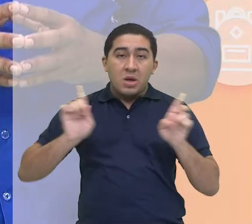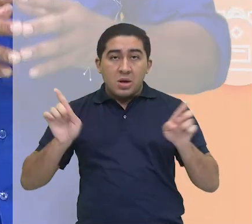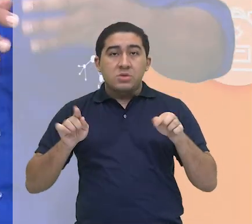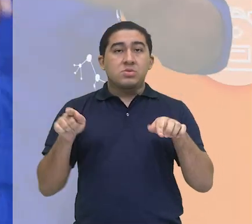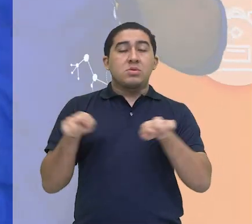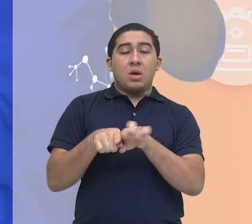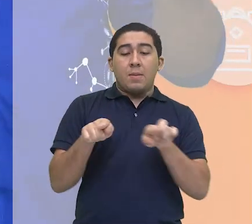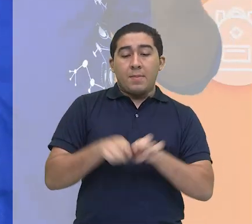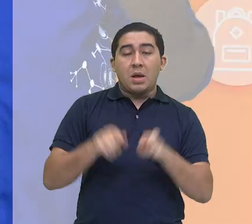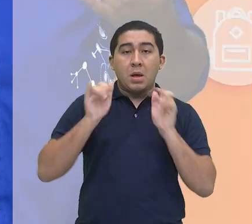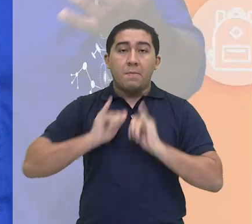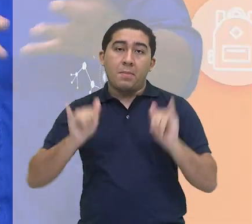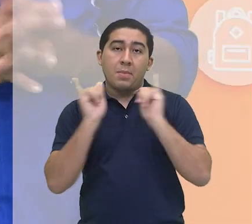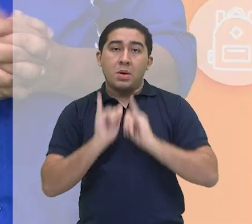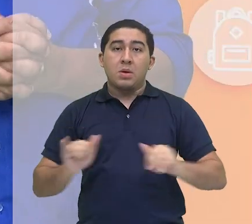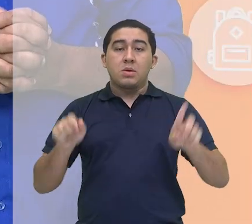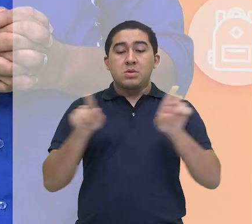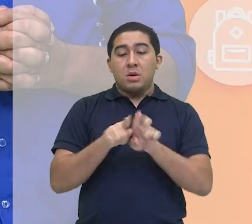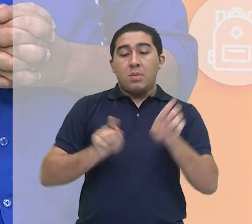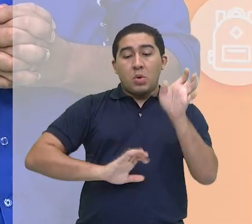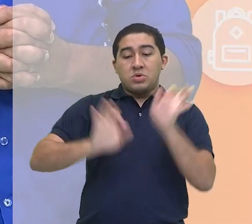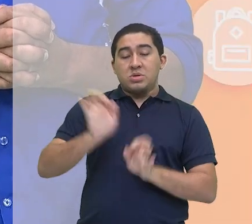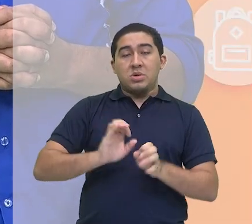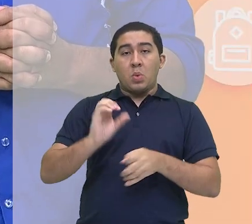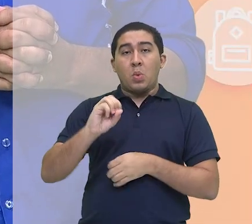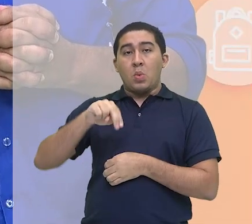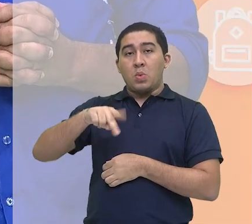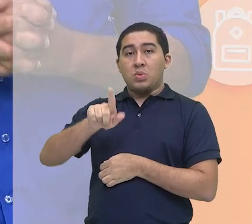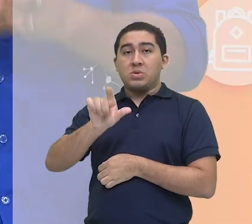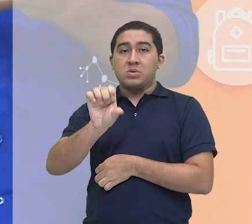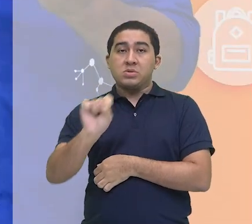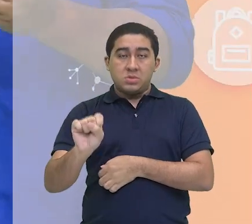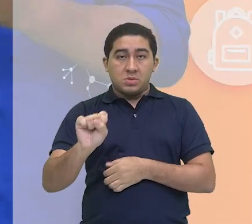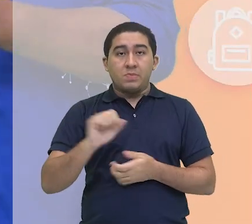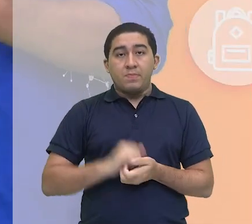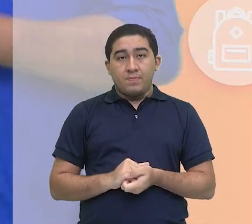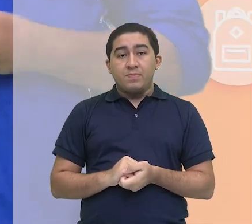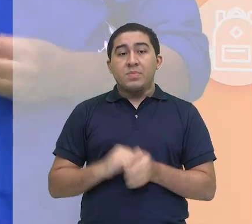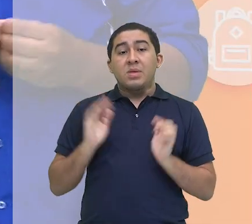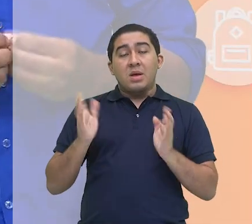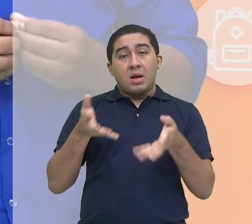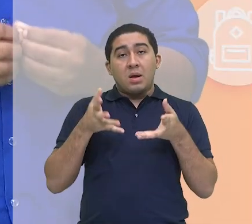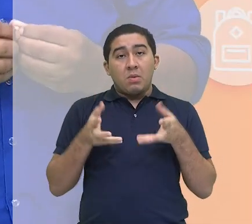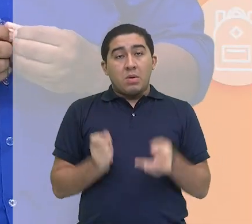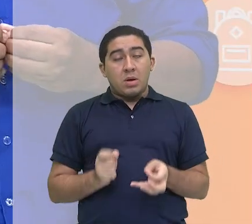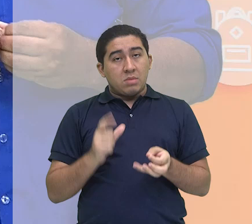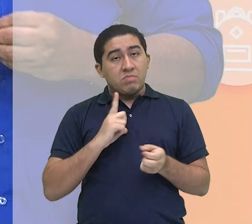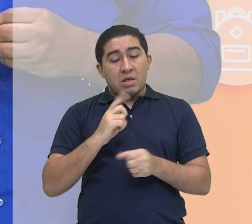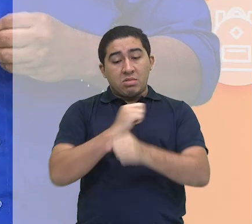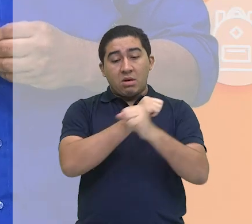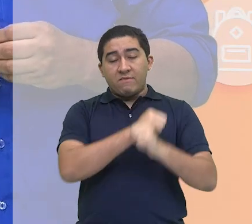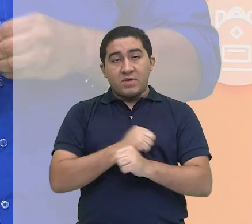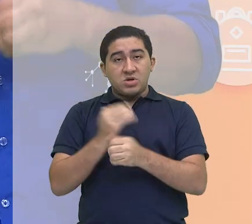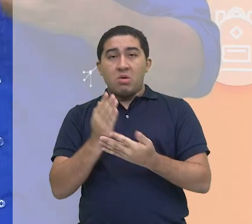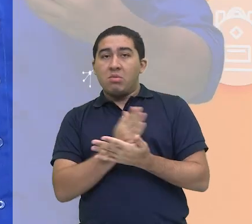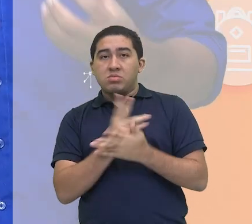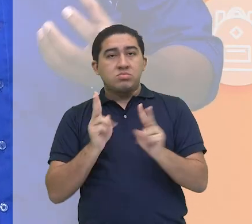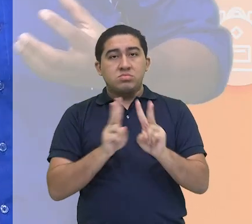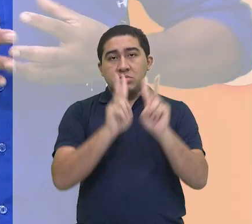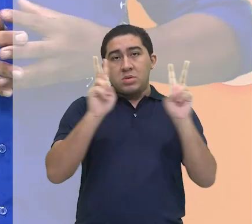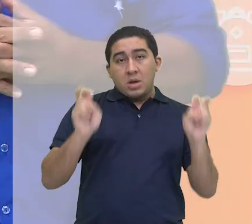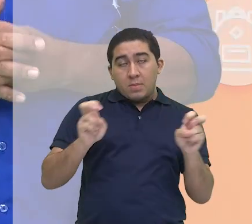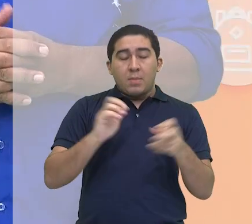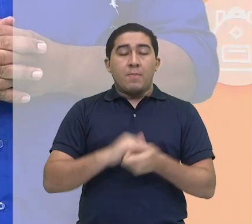campanhas, organização, né, não governamentais, que lutam por causas específicas, né? Então nós temos vários